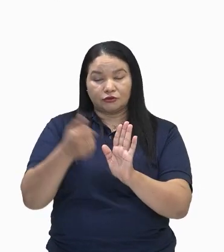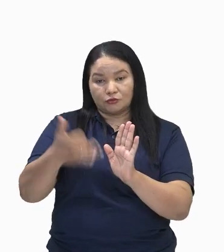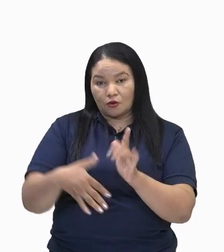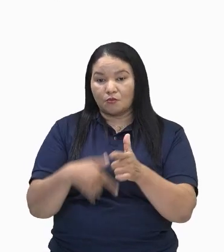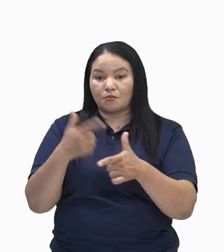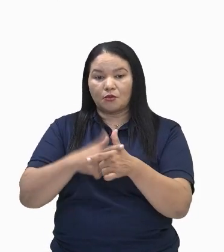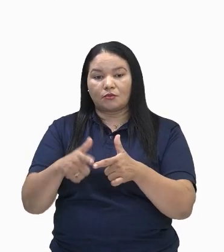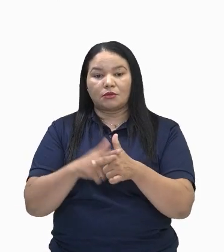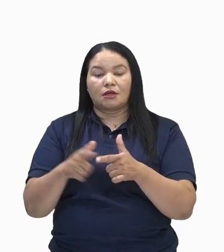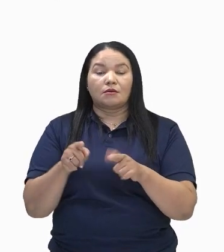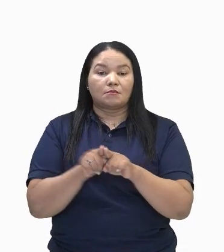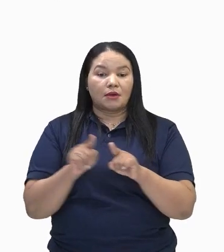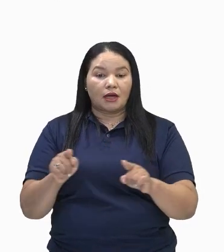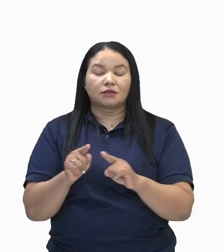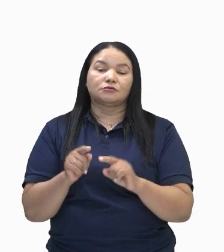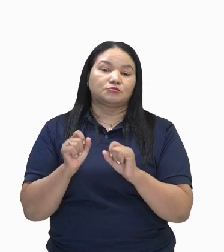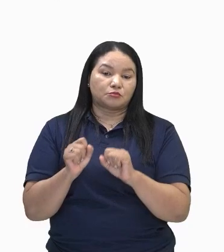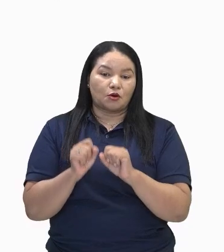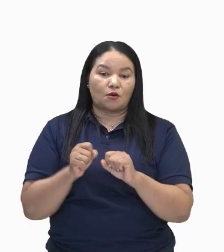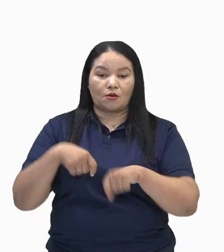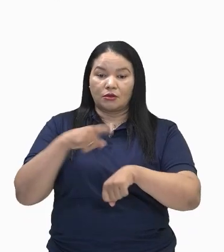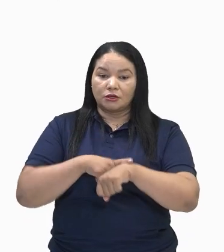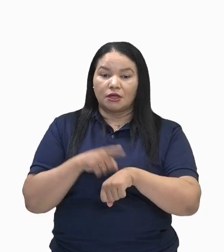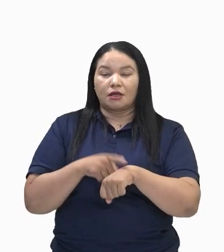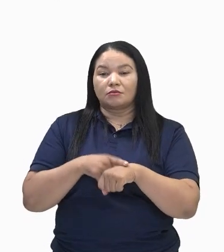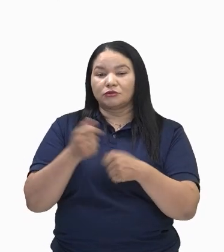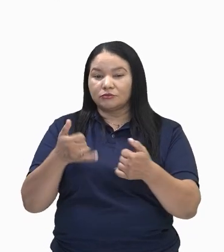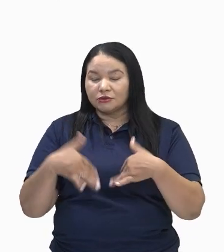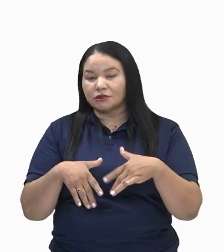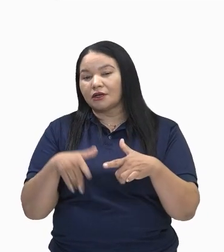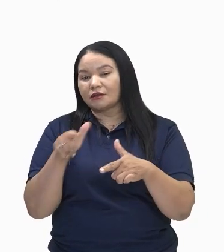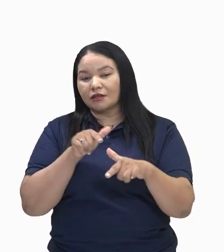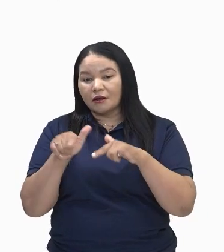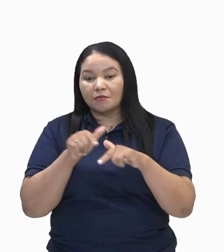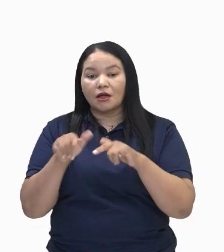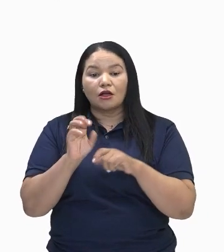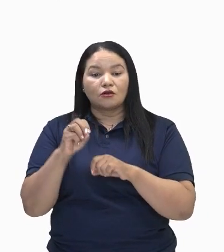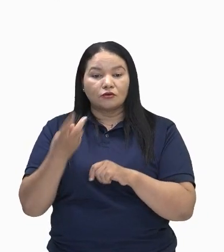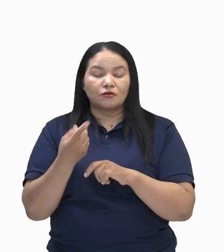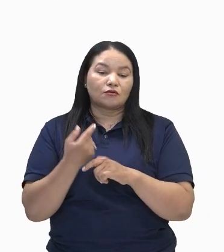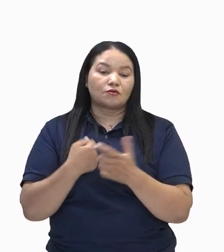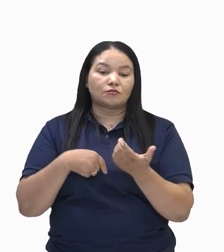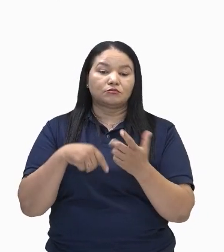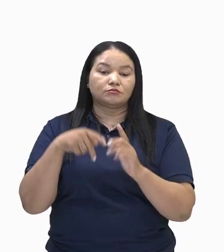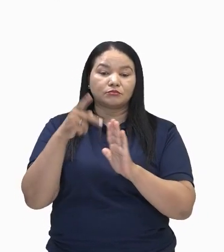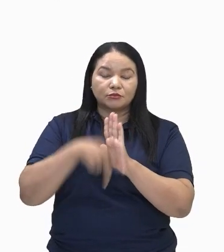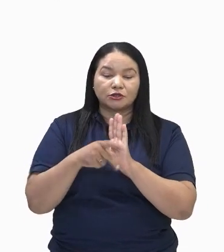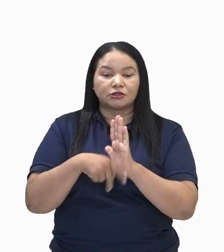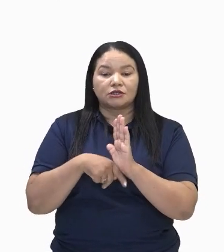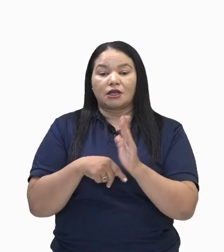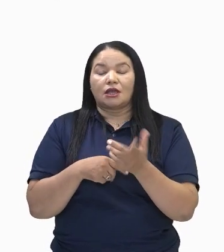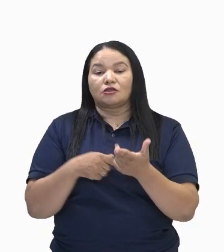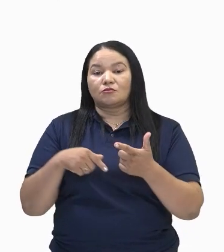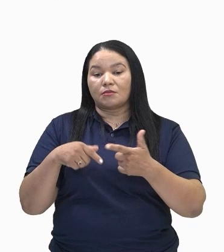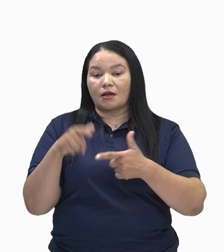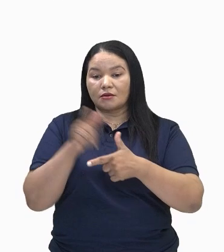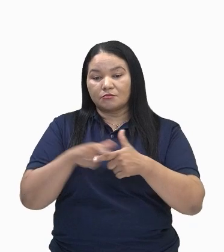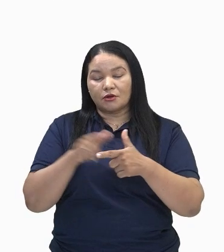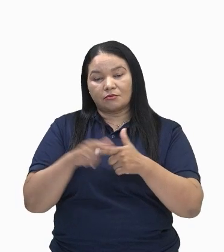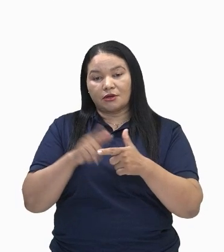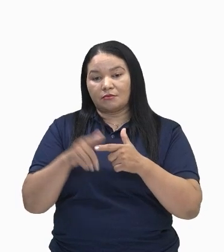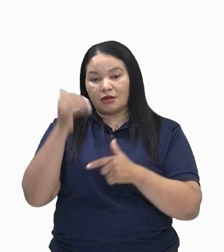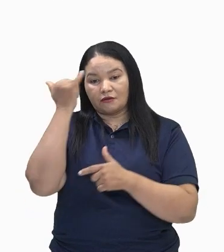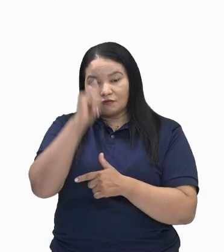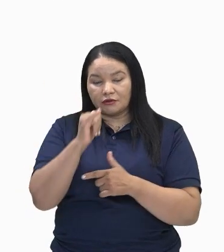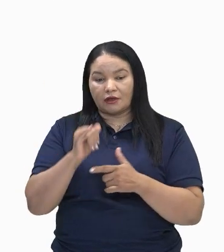dedicar mais tempo para apresentar soluções práticas ou iniciativas já em andamento para combater a poluição plástica. Então vejam que aí,